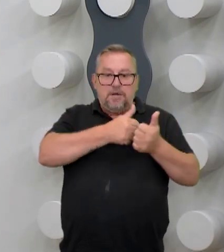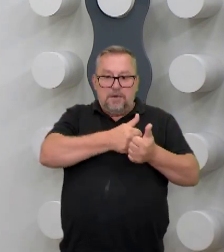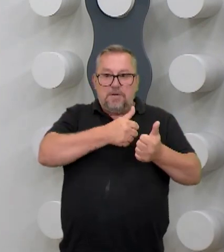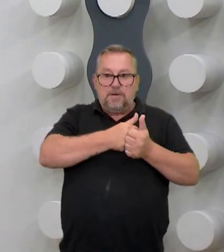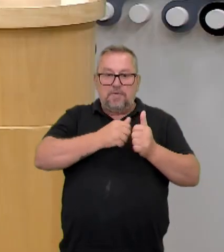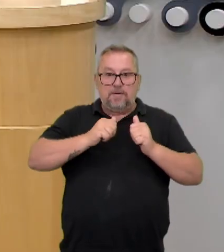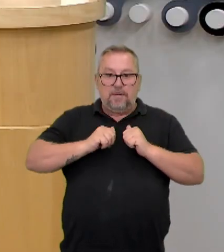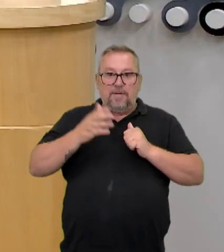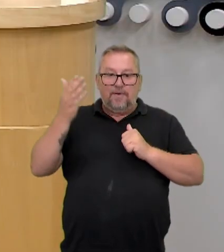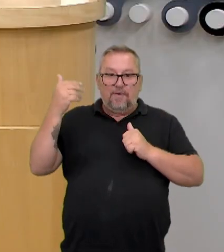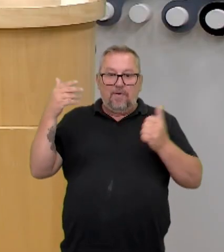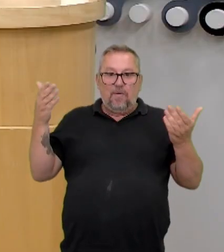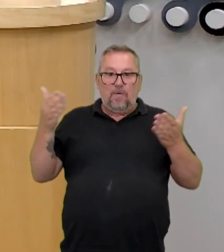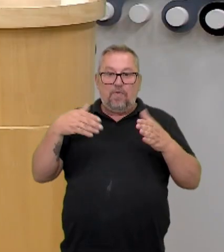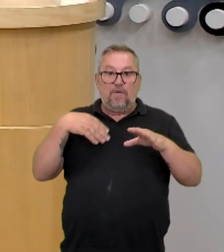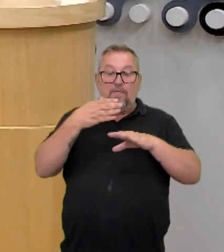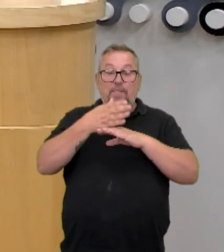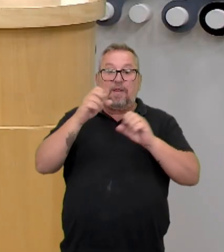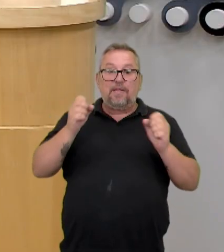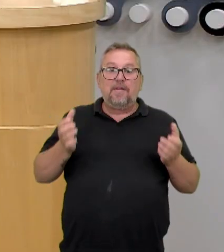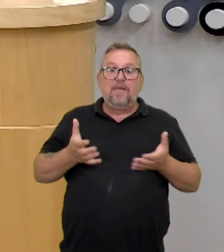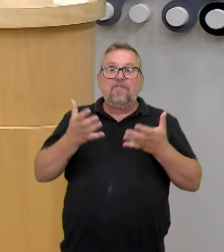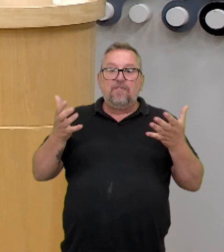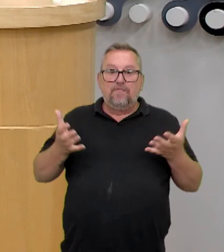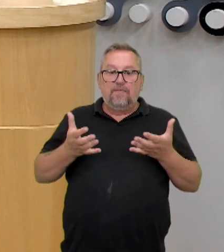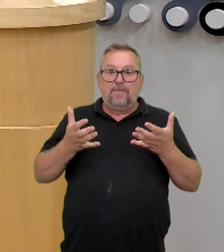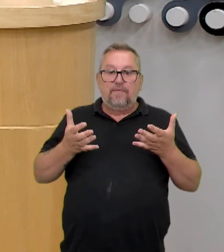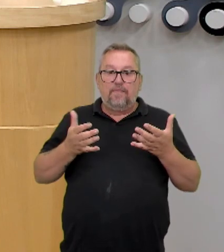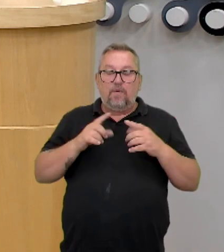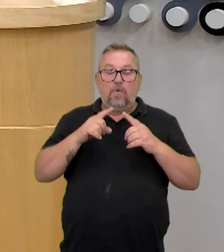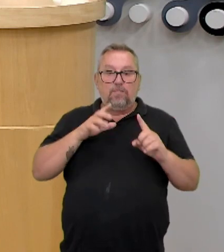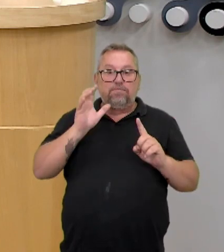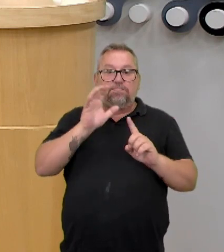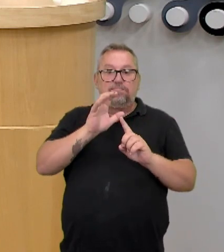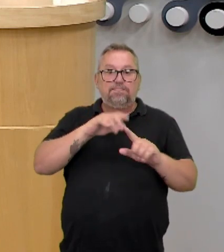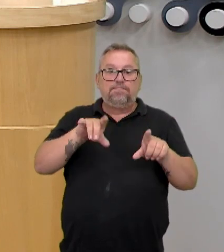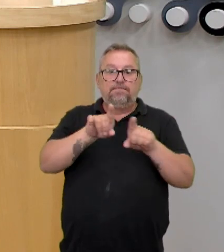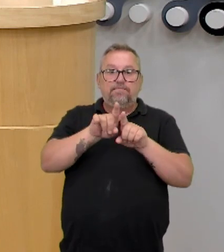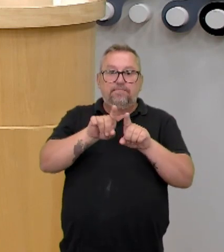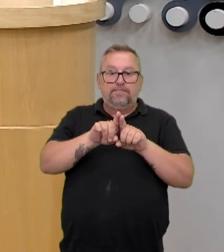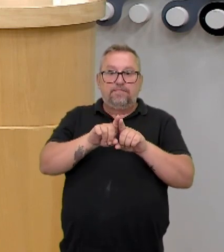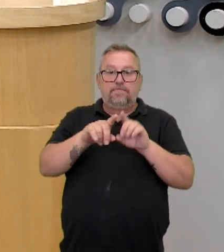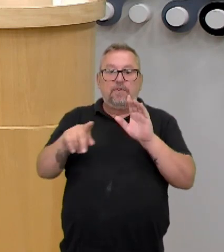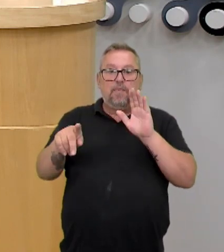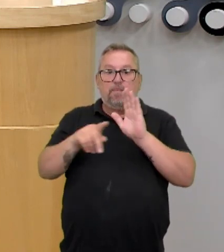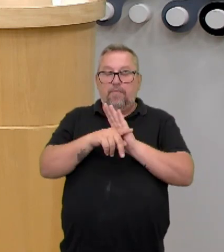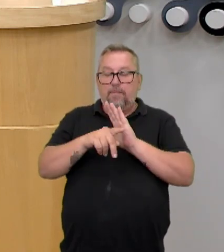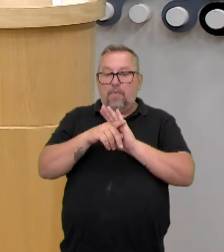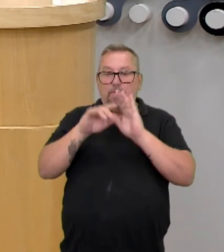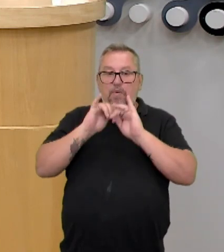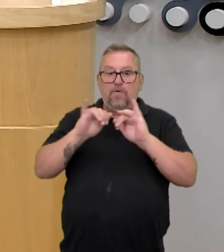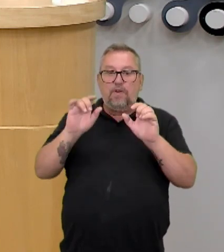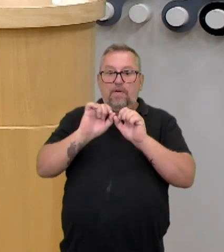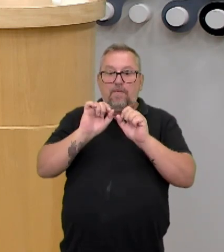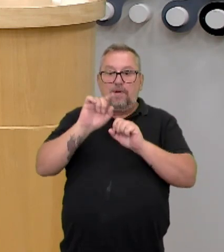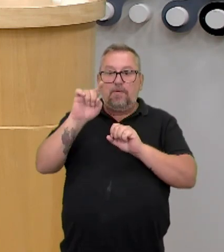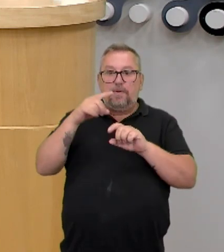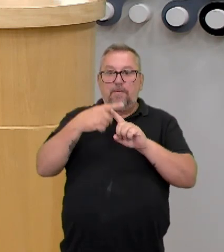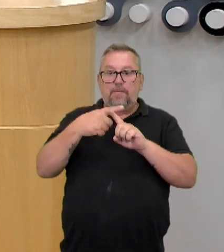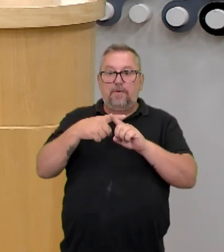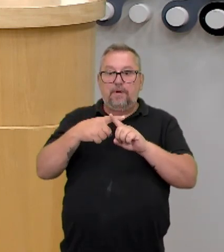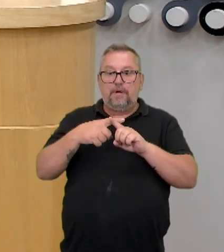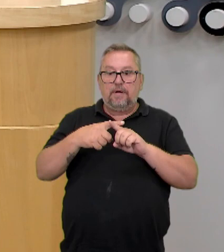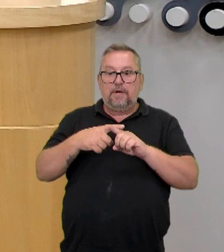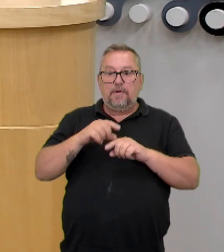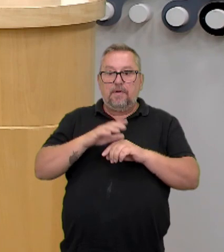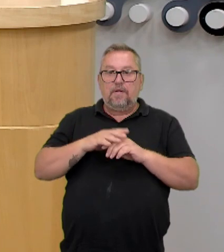passivo antigamente, hoje como ele é mais ativo. Isso. Né? Como ele interfere na própria notícia que vai ser feita para ele. Por quê? Porque com as